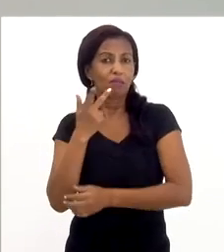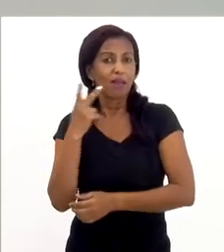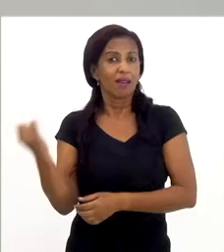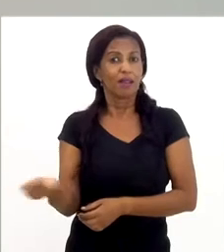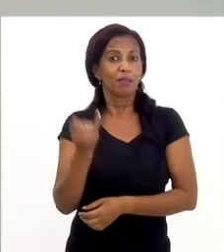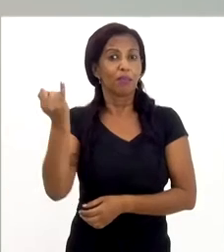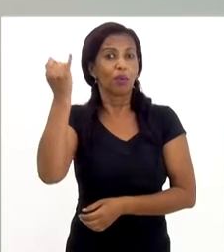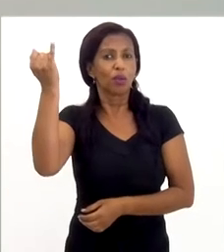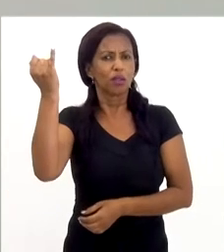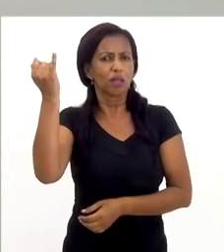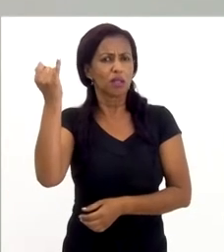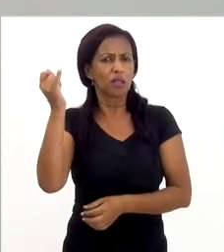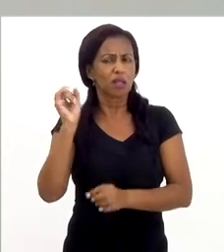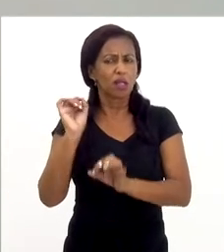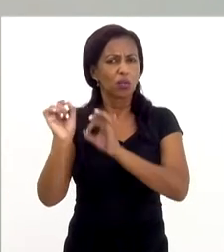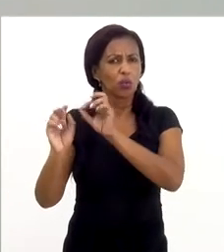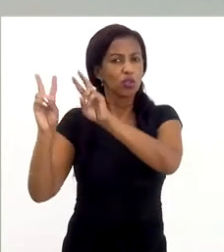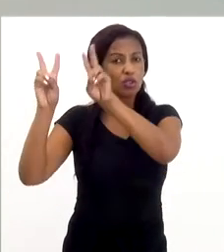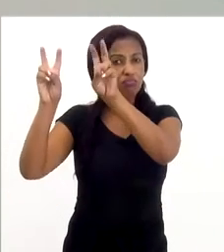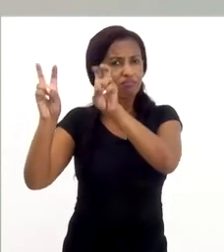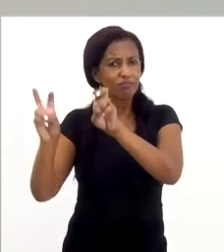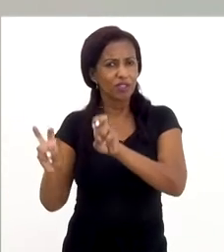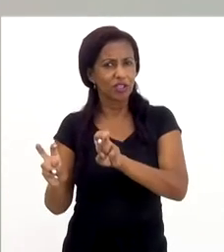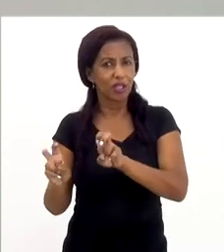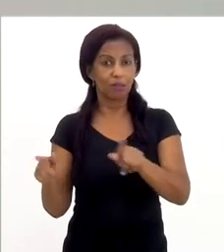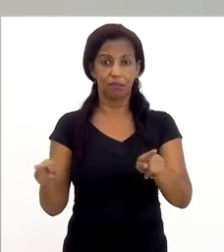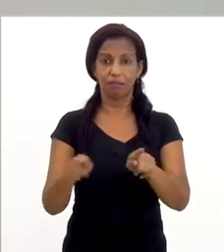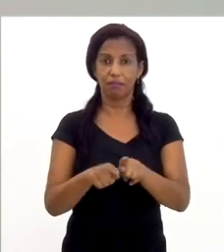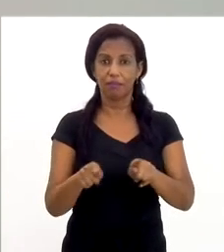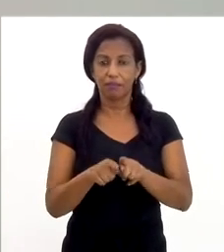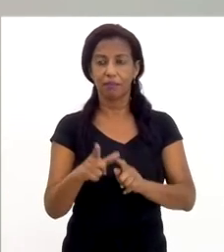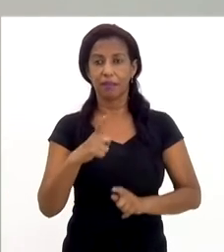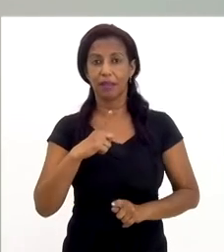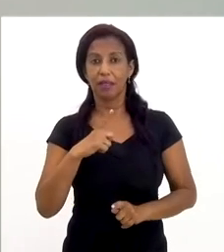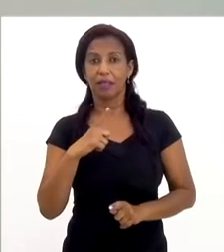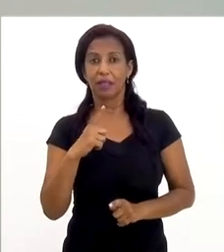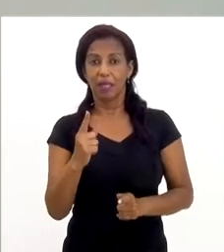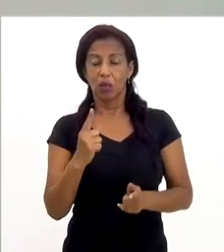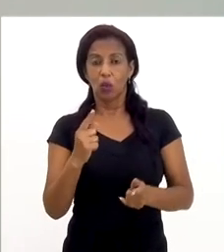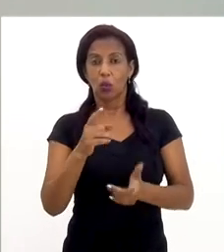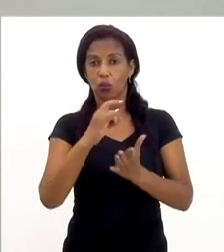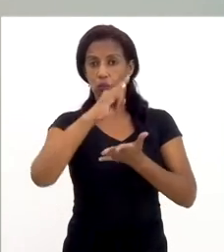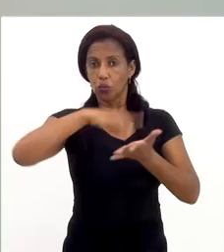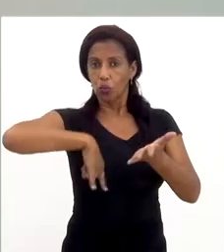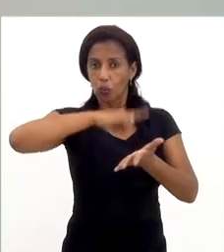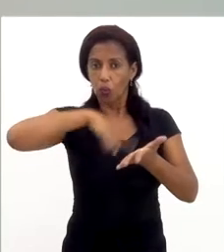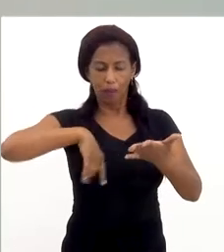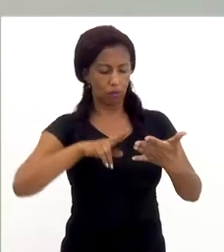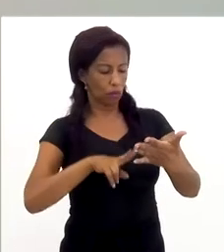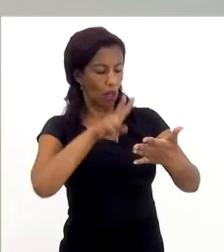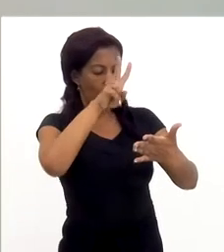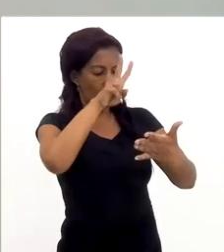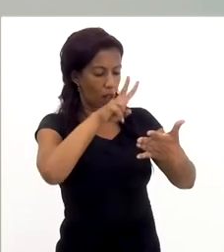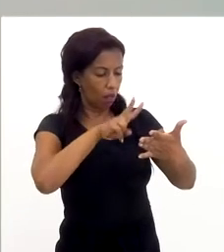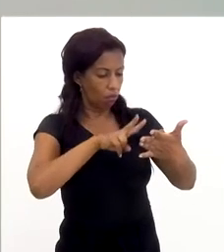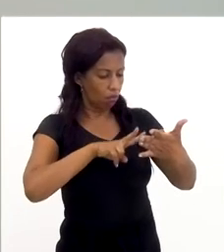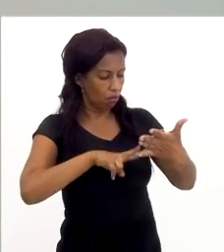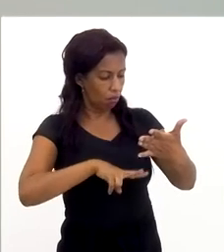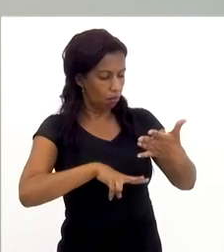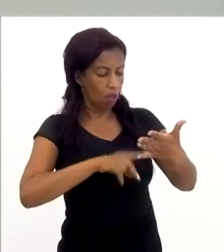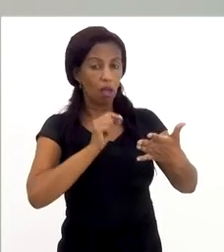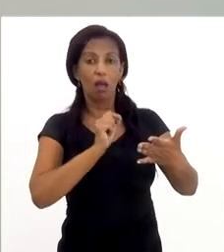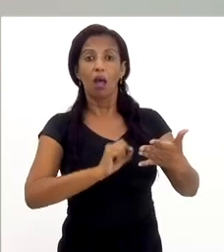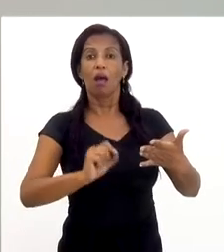da pesquisa e dos temas que se e assim como tem um termo que eles né nem